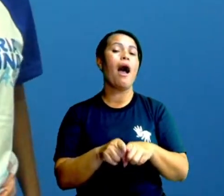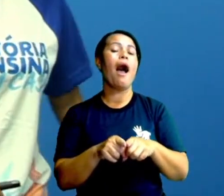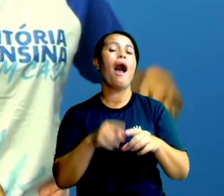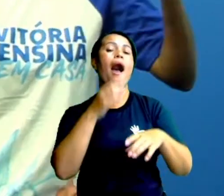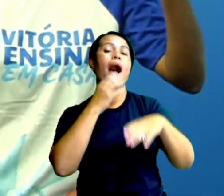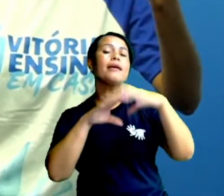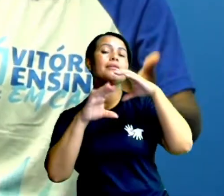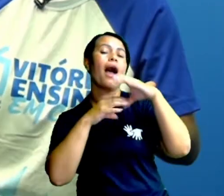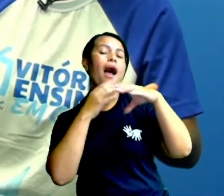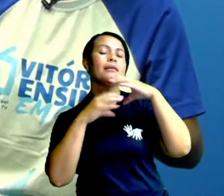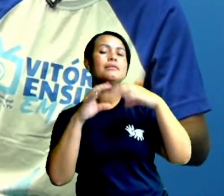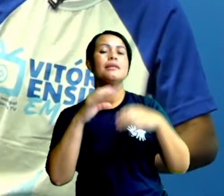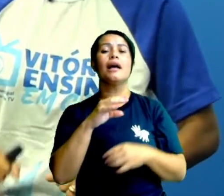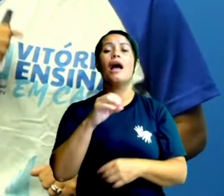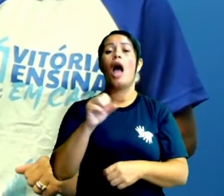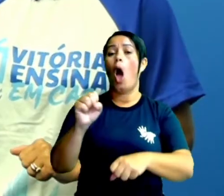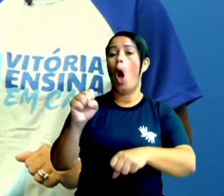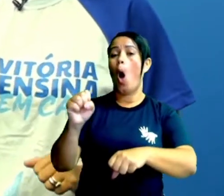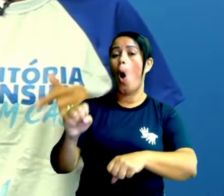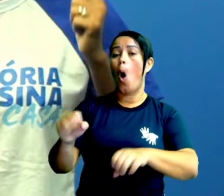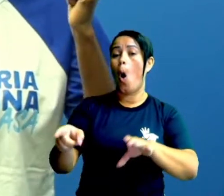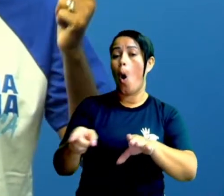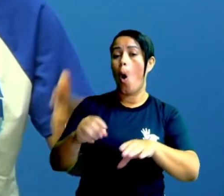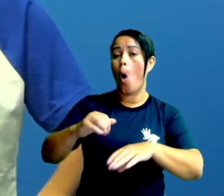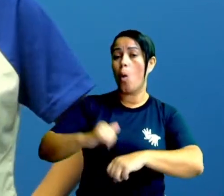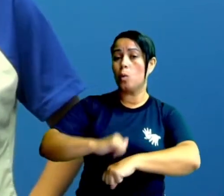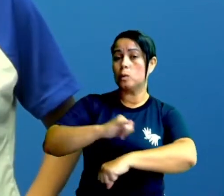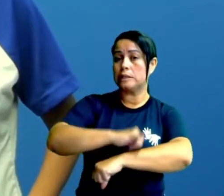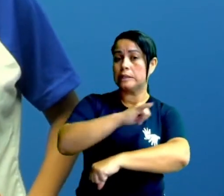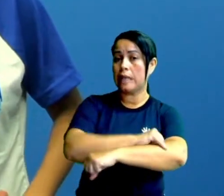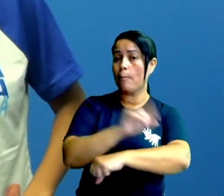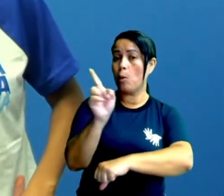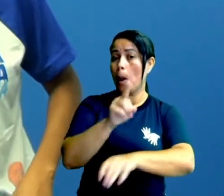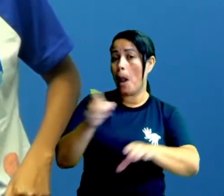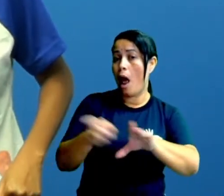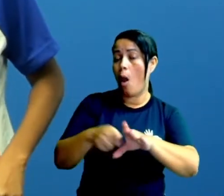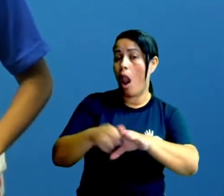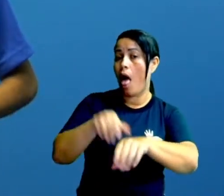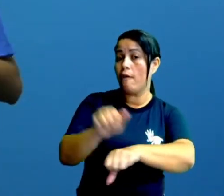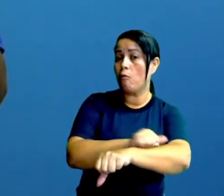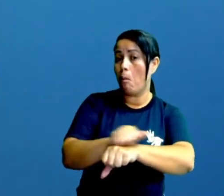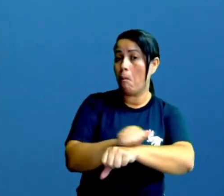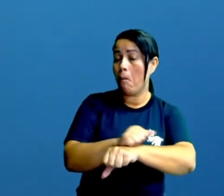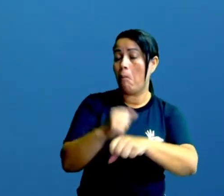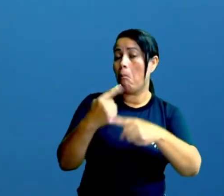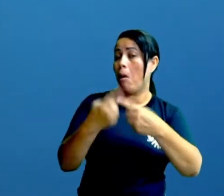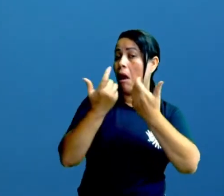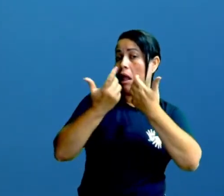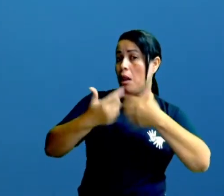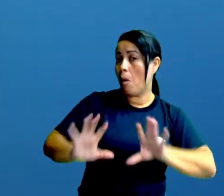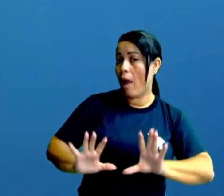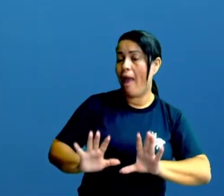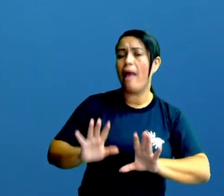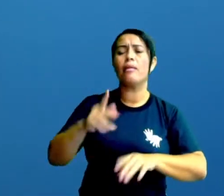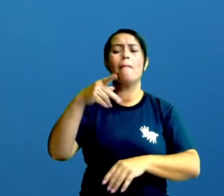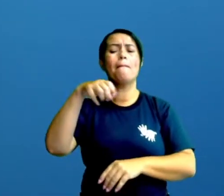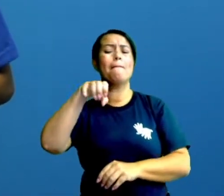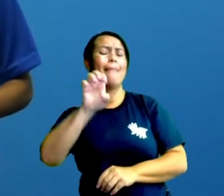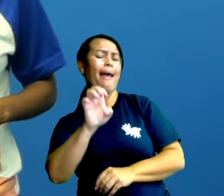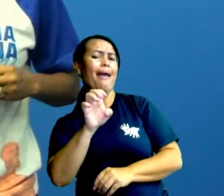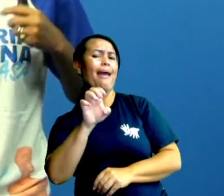sapo não lava o pé não lava porque não quer né então pé